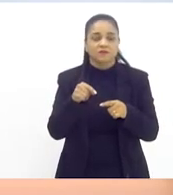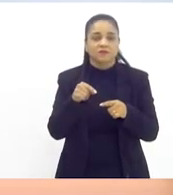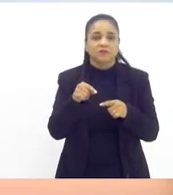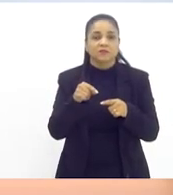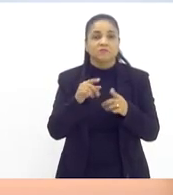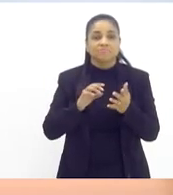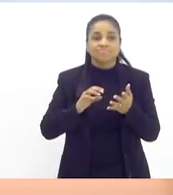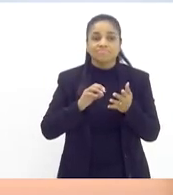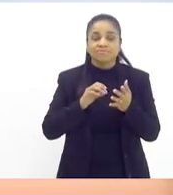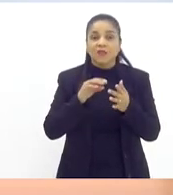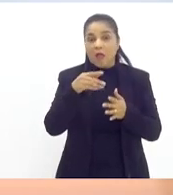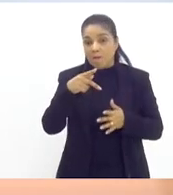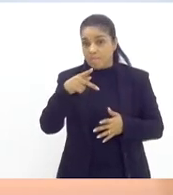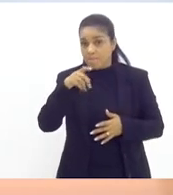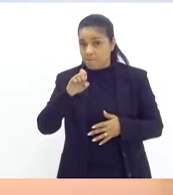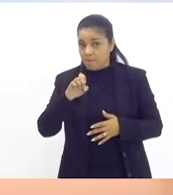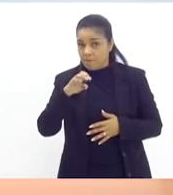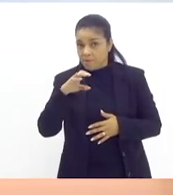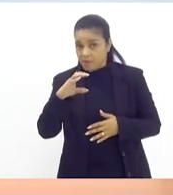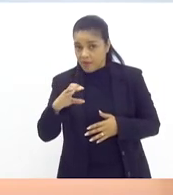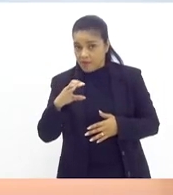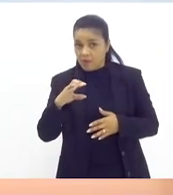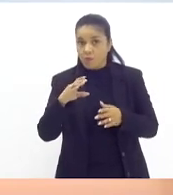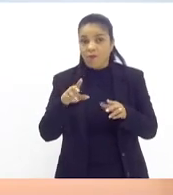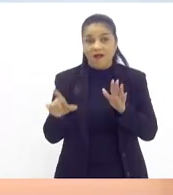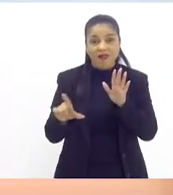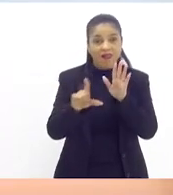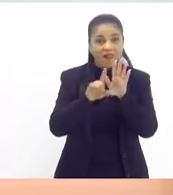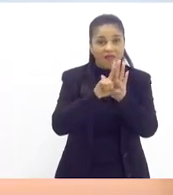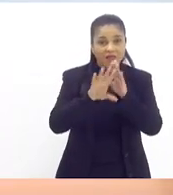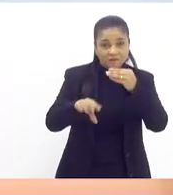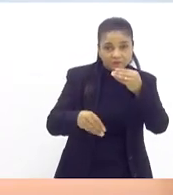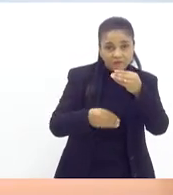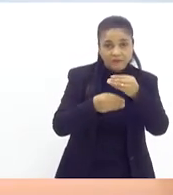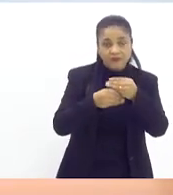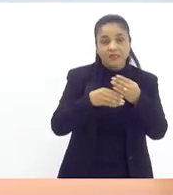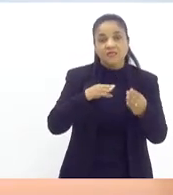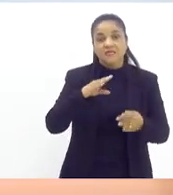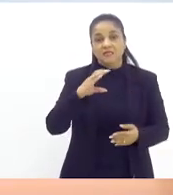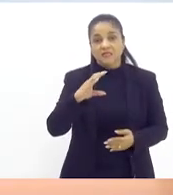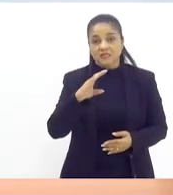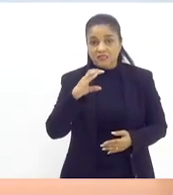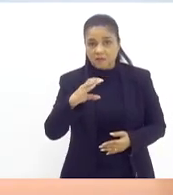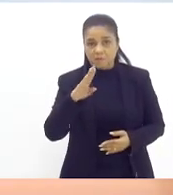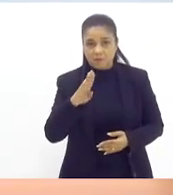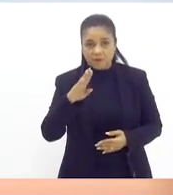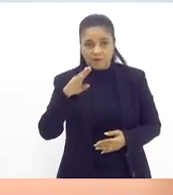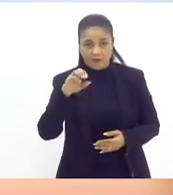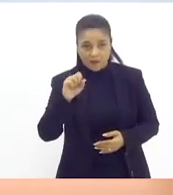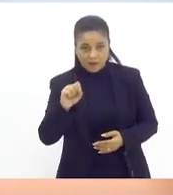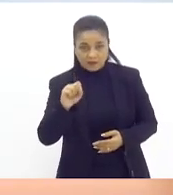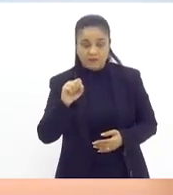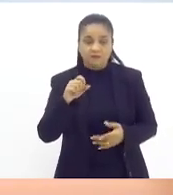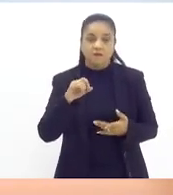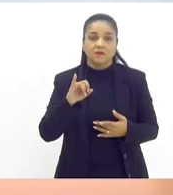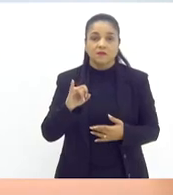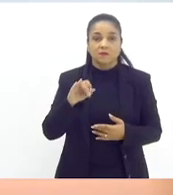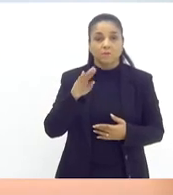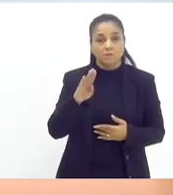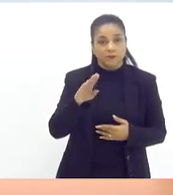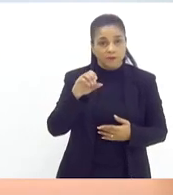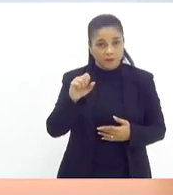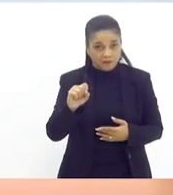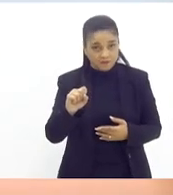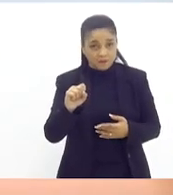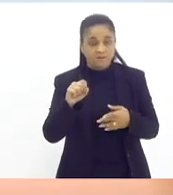como está redigida a PEC, uma única lei complementar para a CBS e o IBS, as mesmas características. Na verdade,